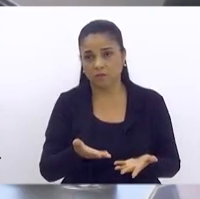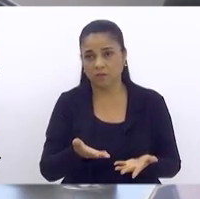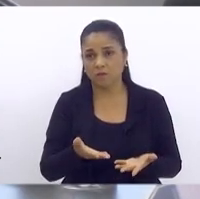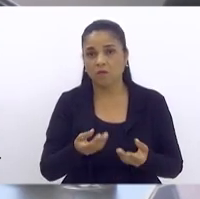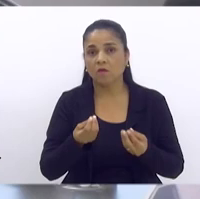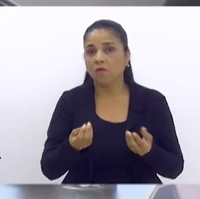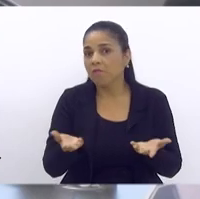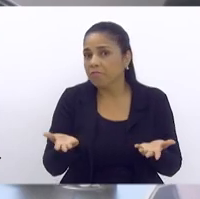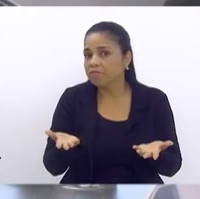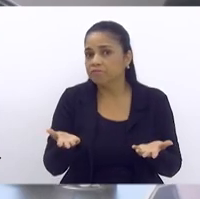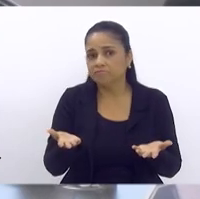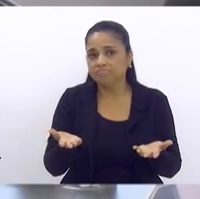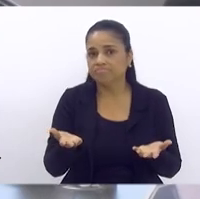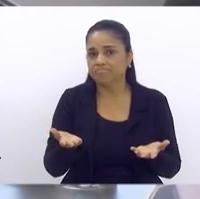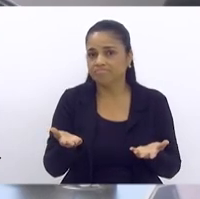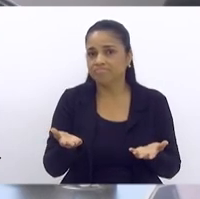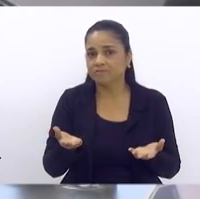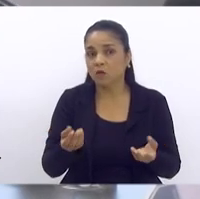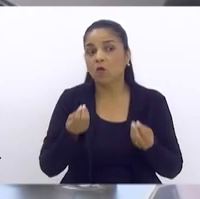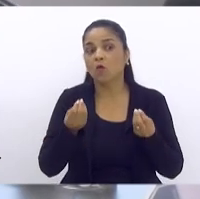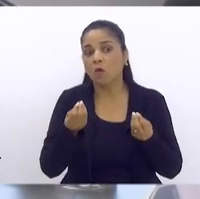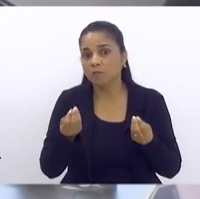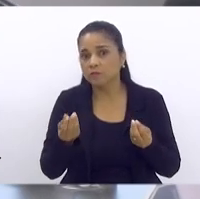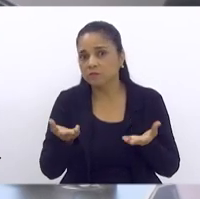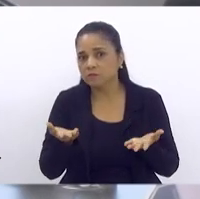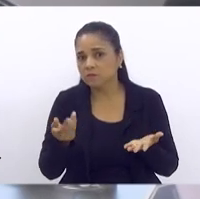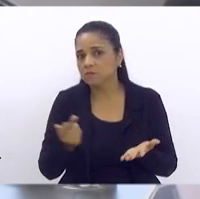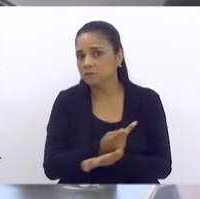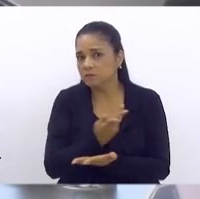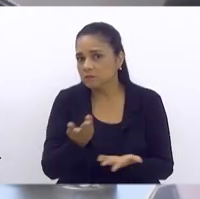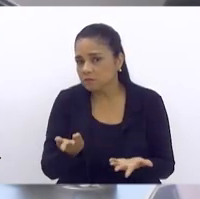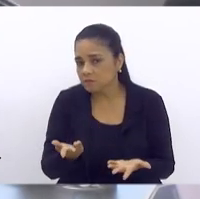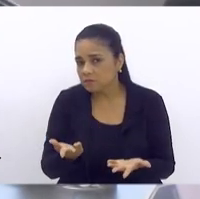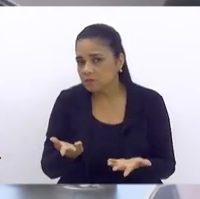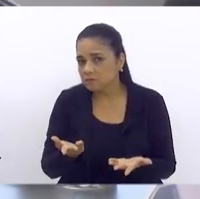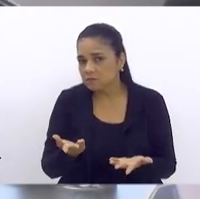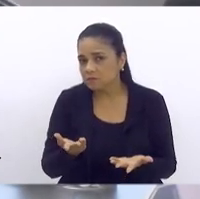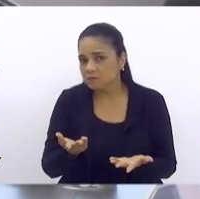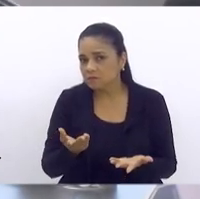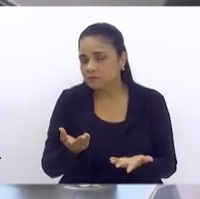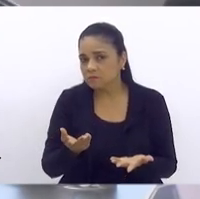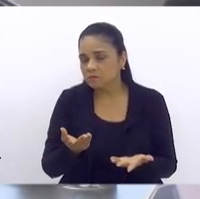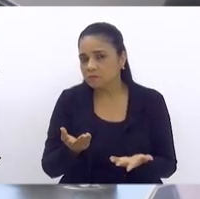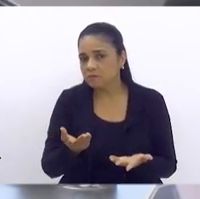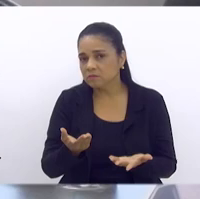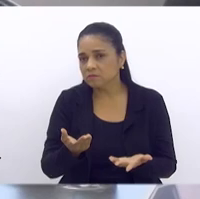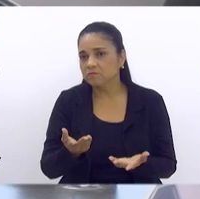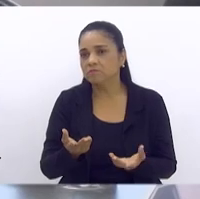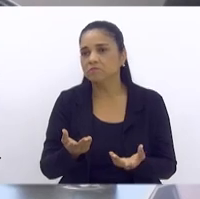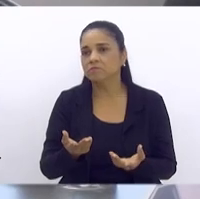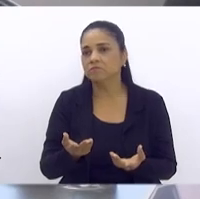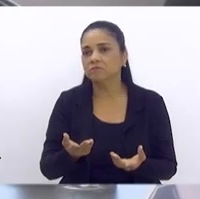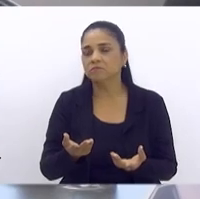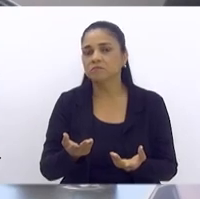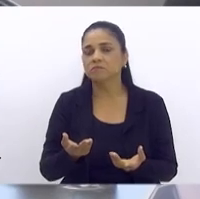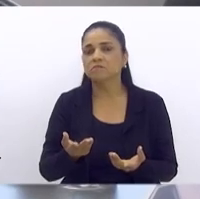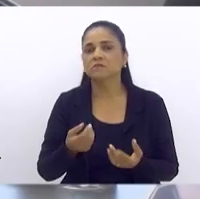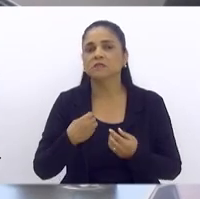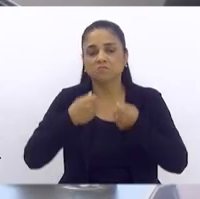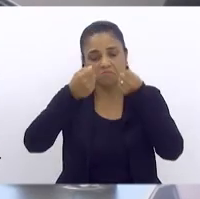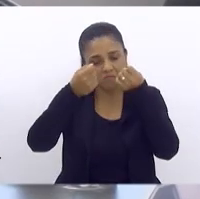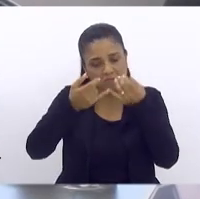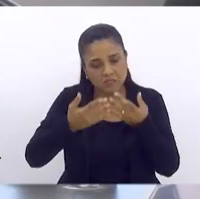digo, como é que isso ocorre? Né? Então, se o senhor pudesse me